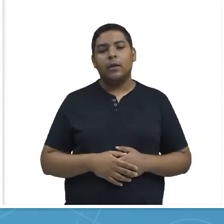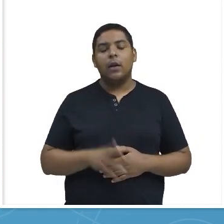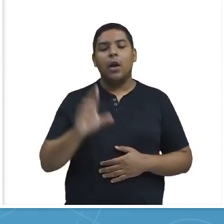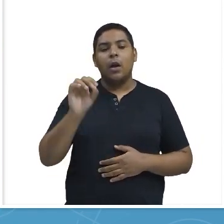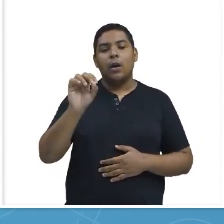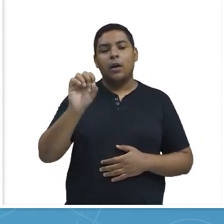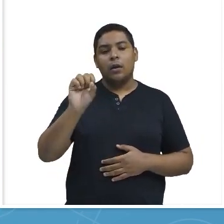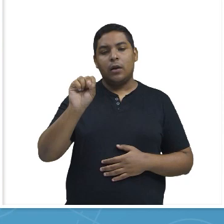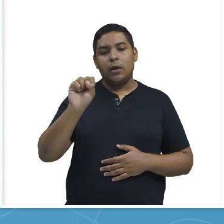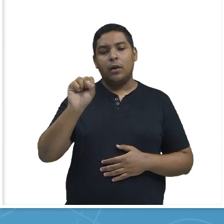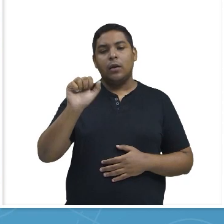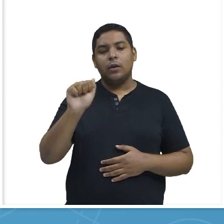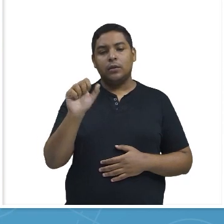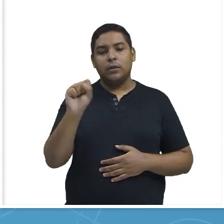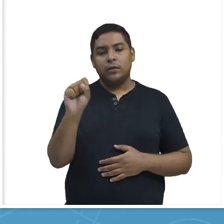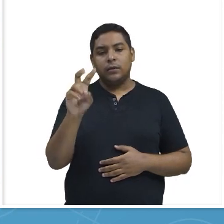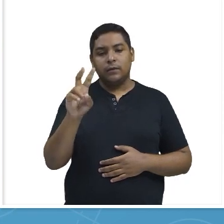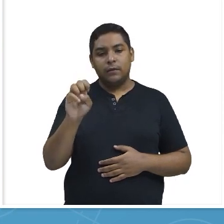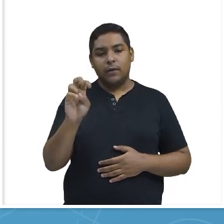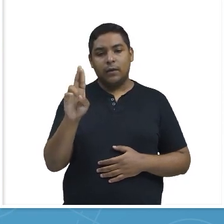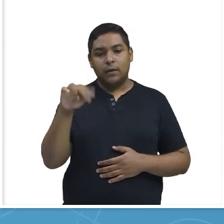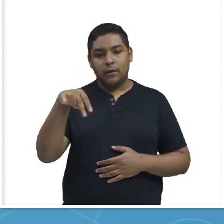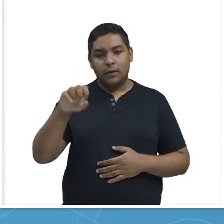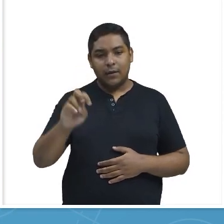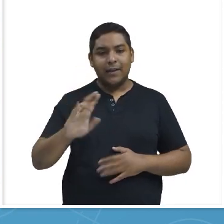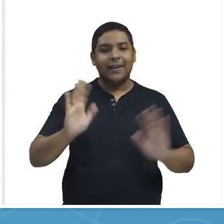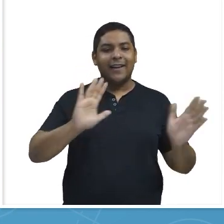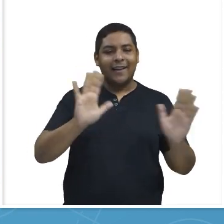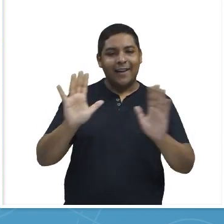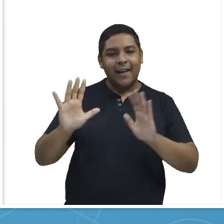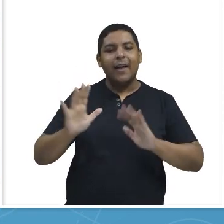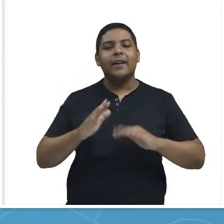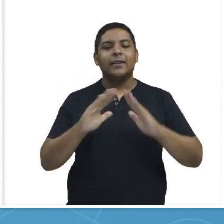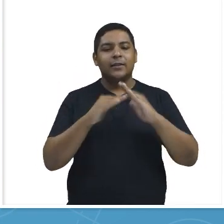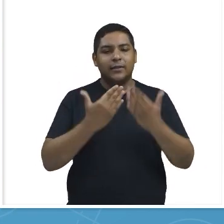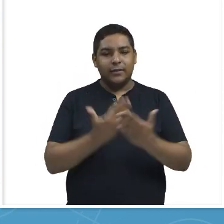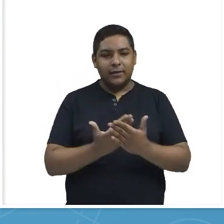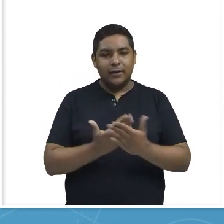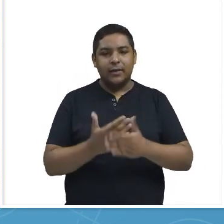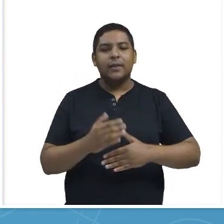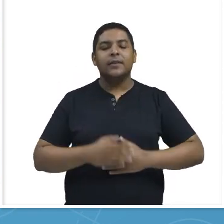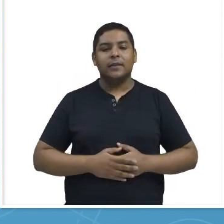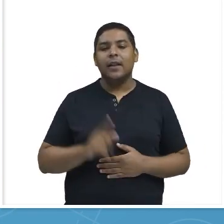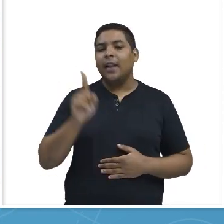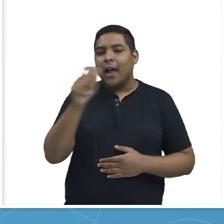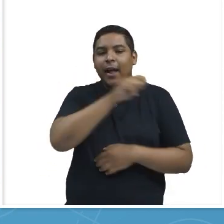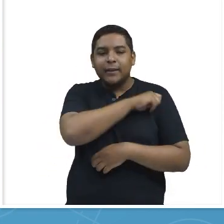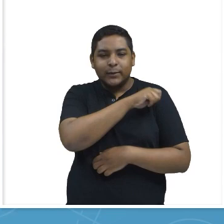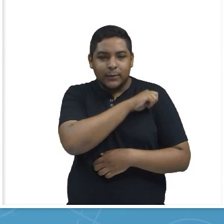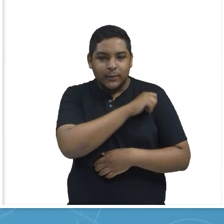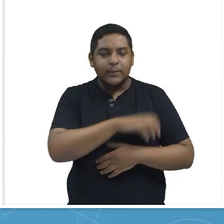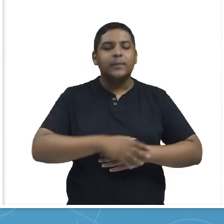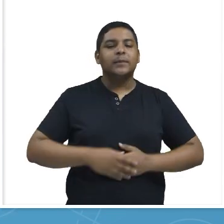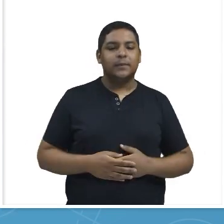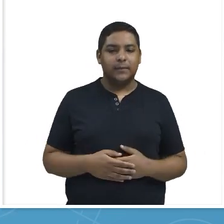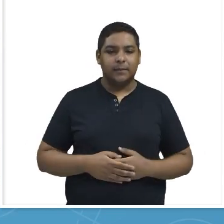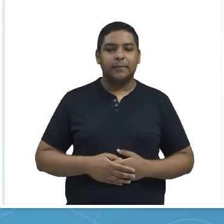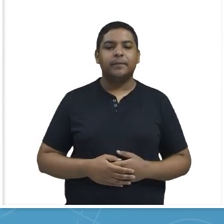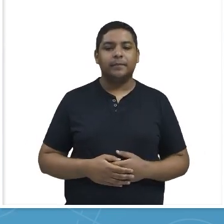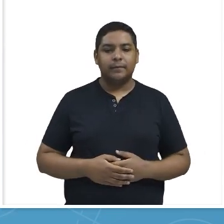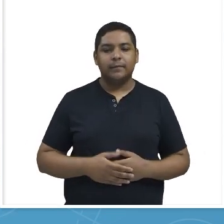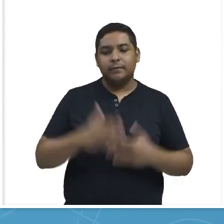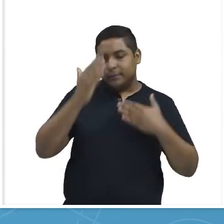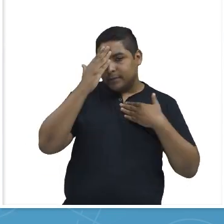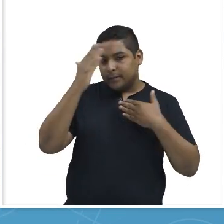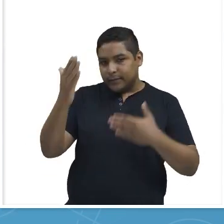isso? Rosa Sveni. Hello para essa escola, todos os students de lá, um abraço. Thank you so much